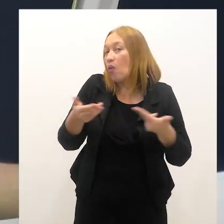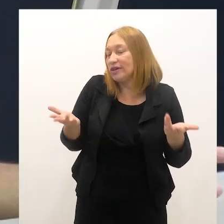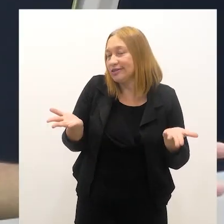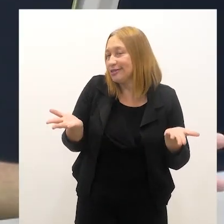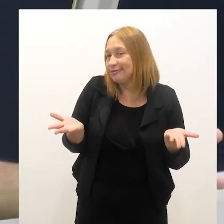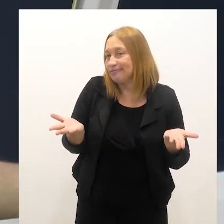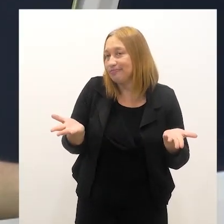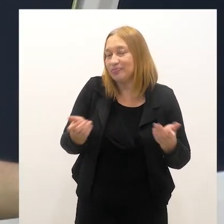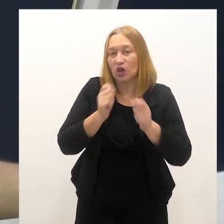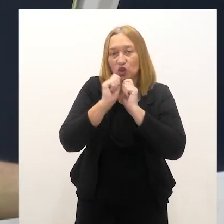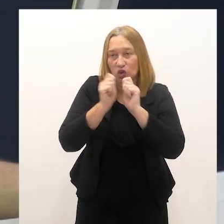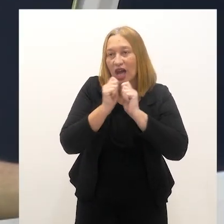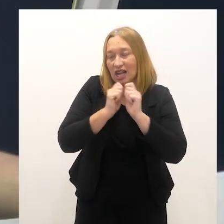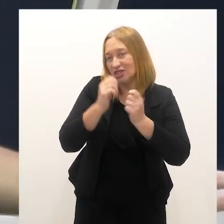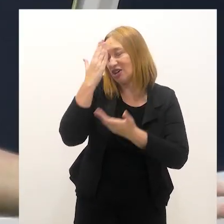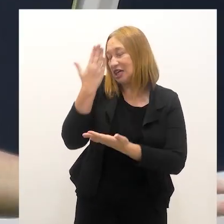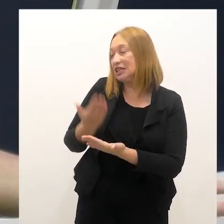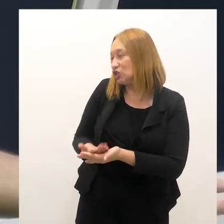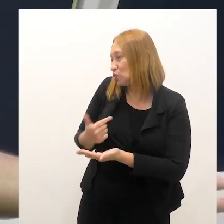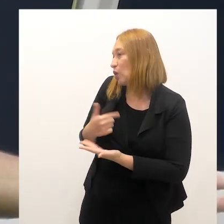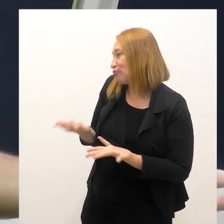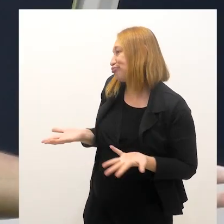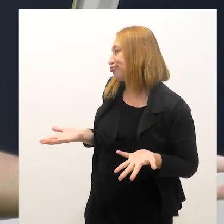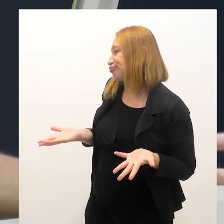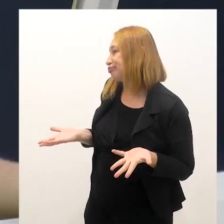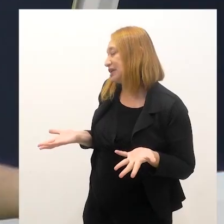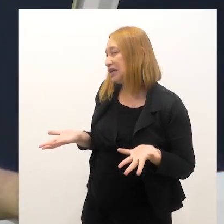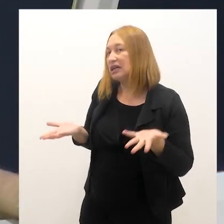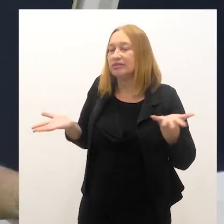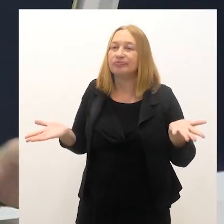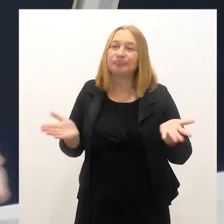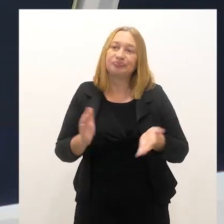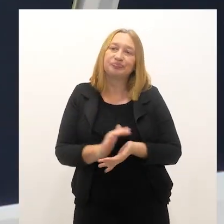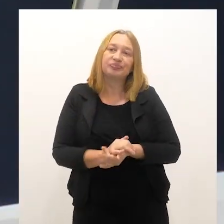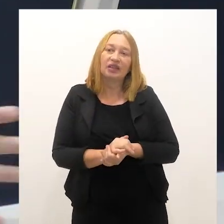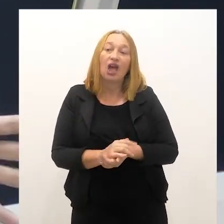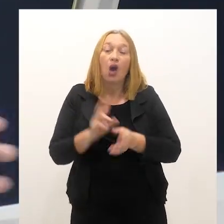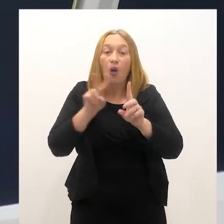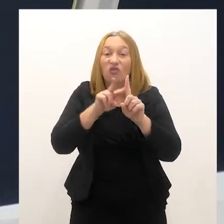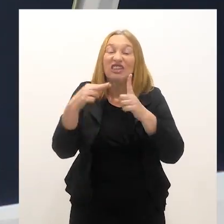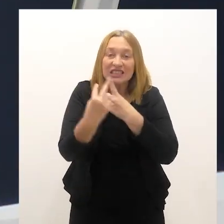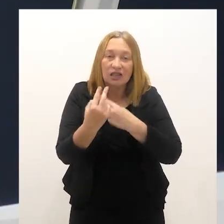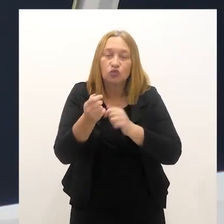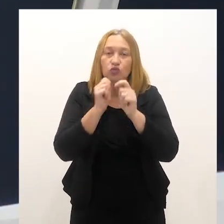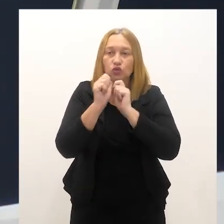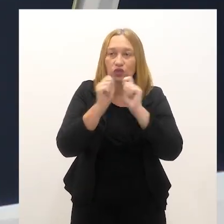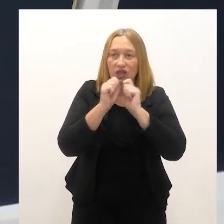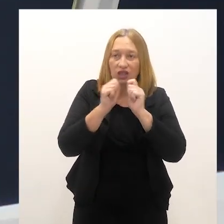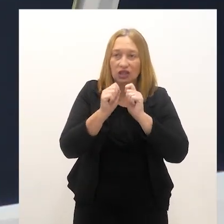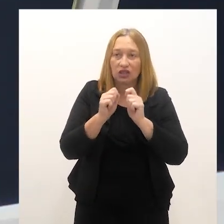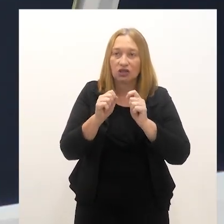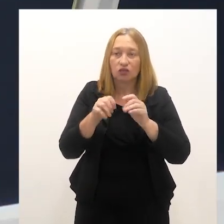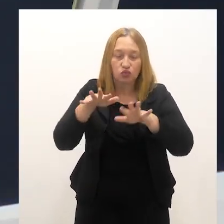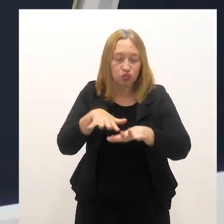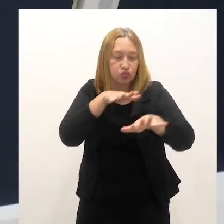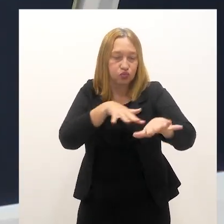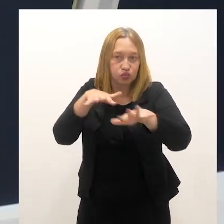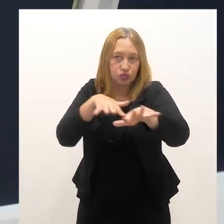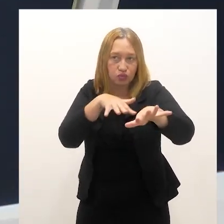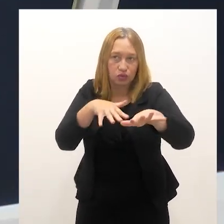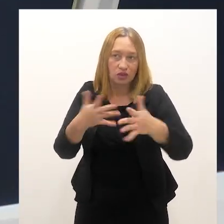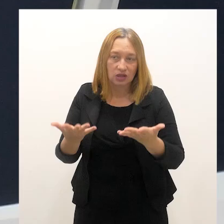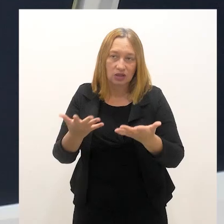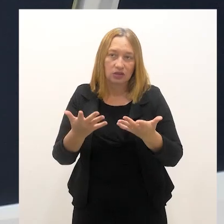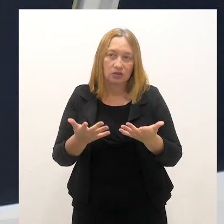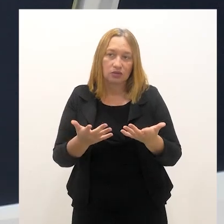É mais uma coisa, assim, jornalística, acredito eu, né, assim, desse... É uma visão jornalística do desfile,